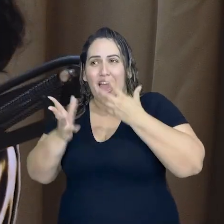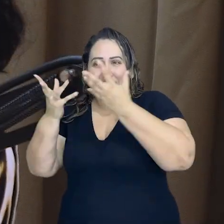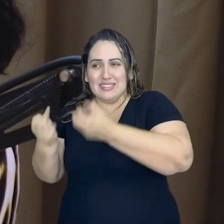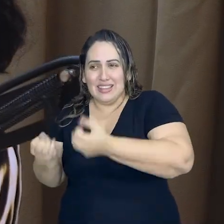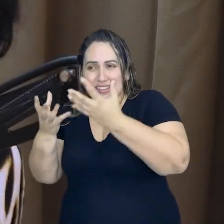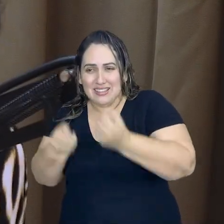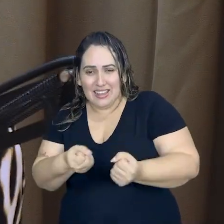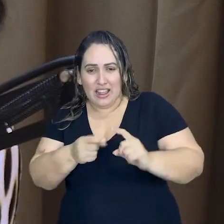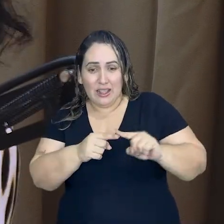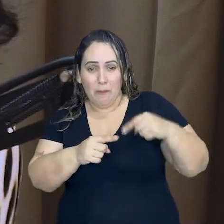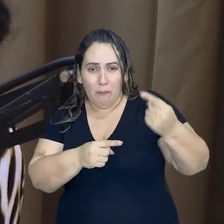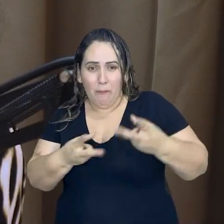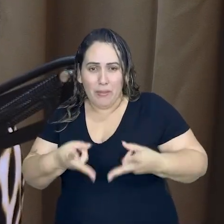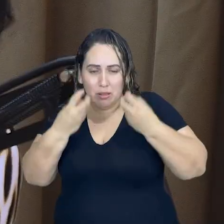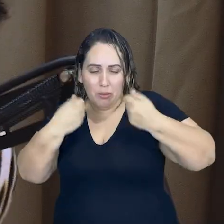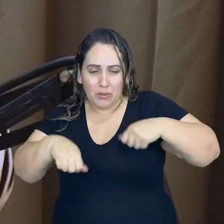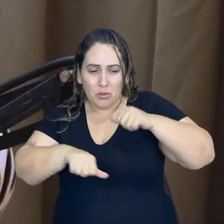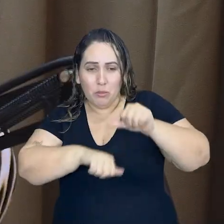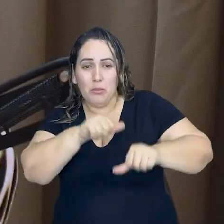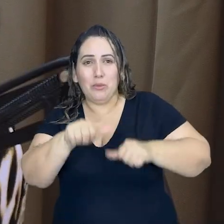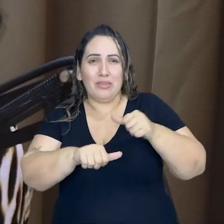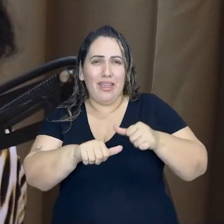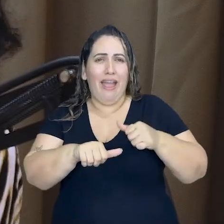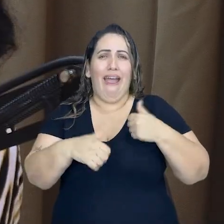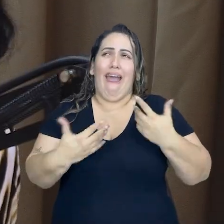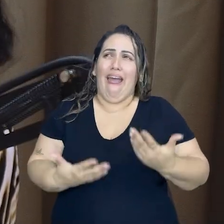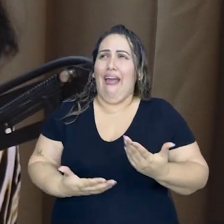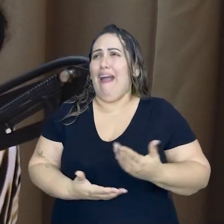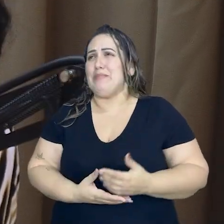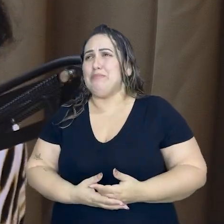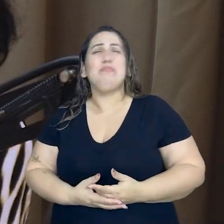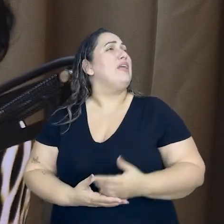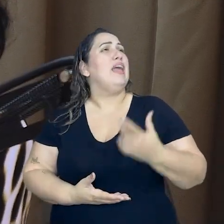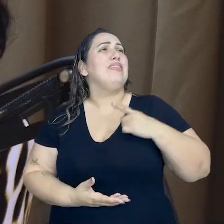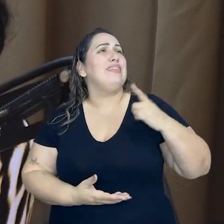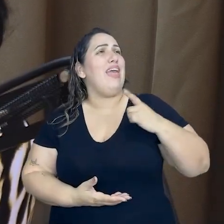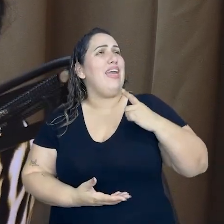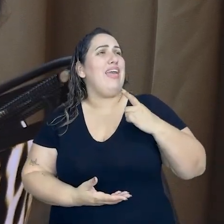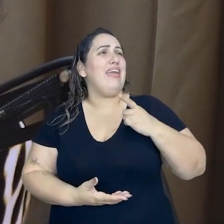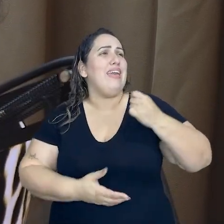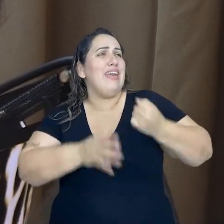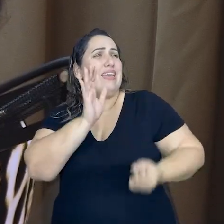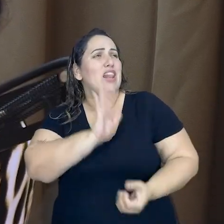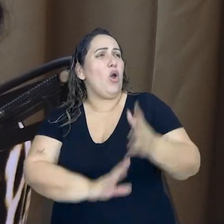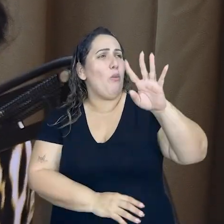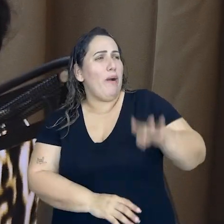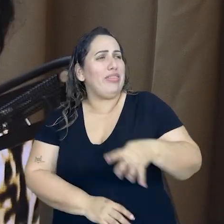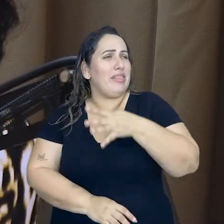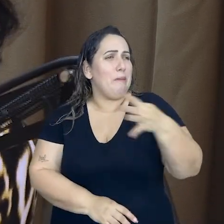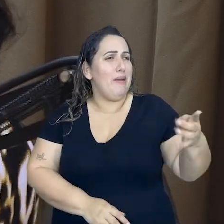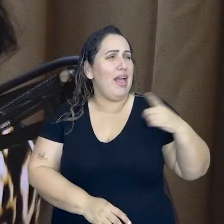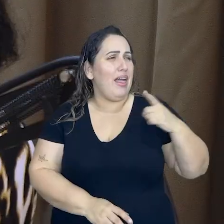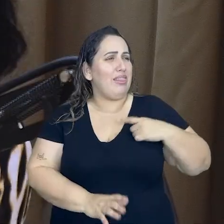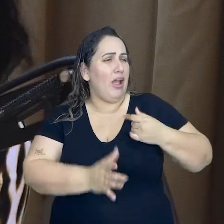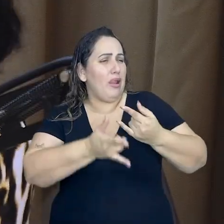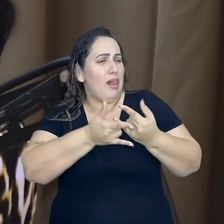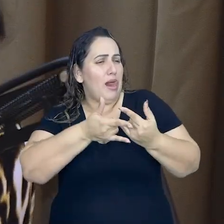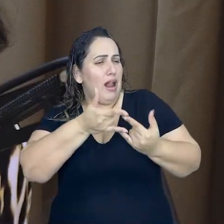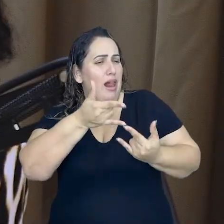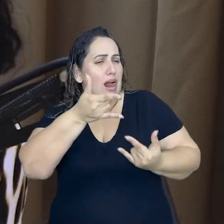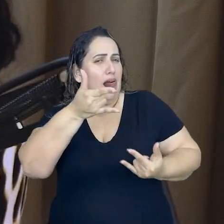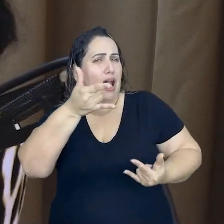tal, não sei o quê, e fez uma tabela, e fez o histórico de aplicação para dizer o seguinte,